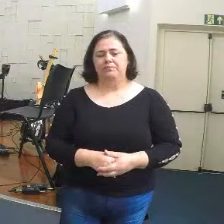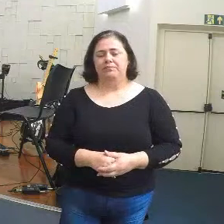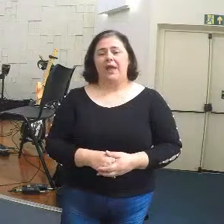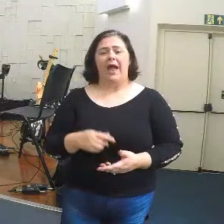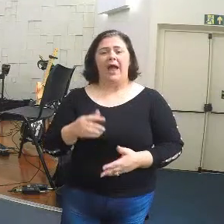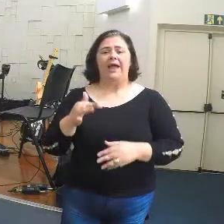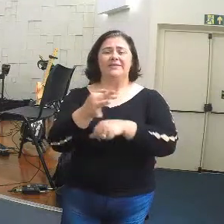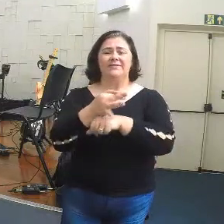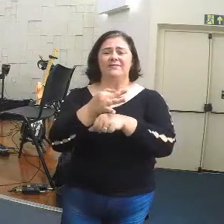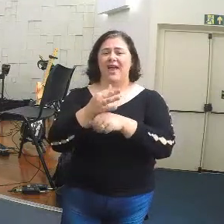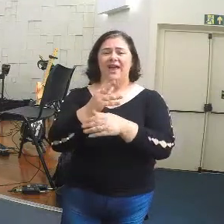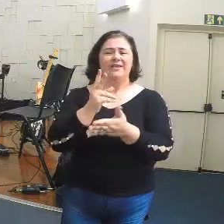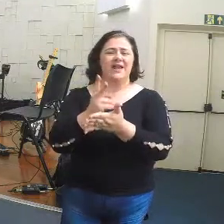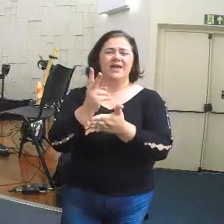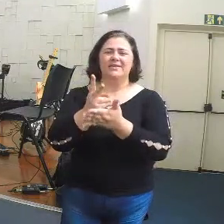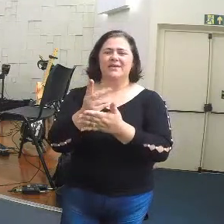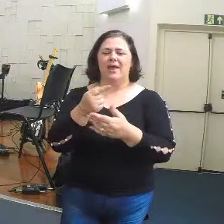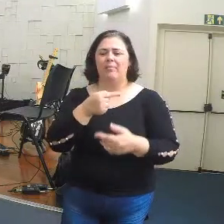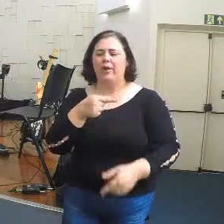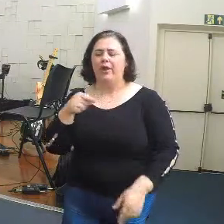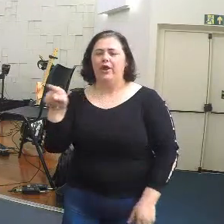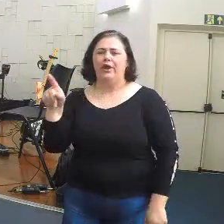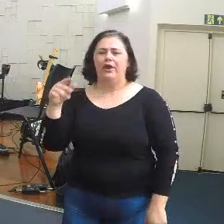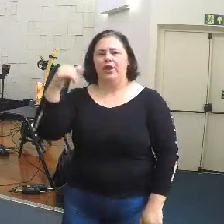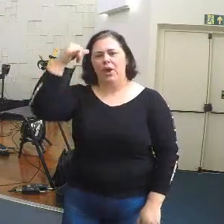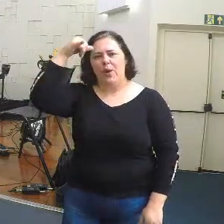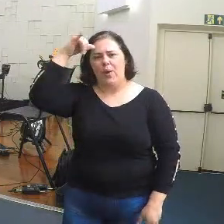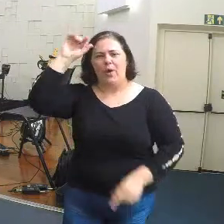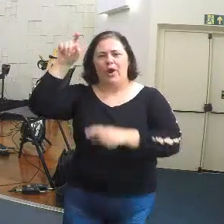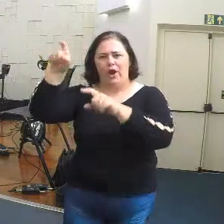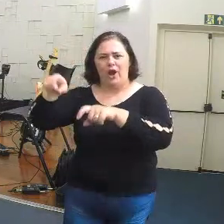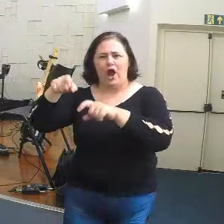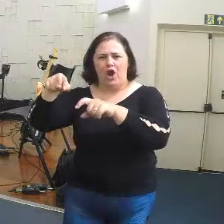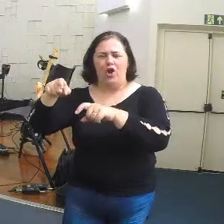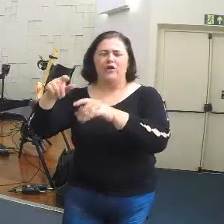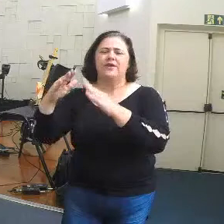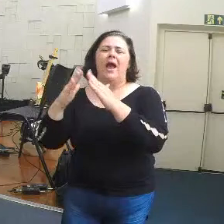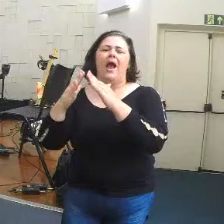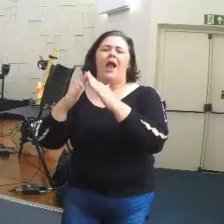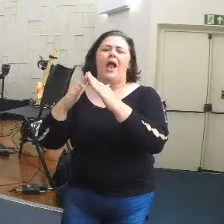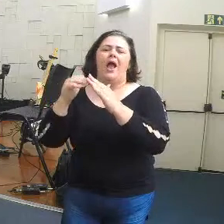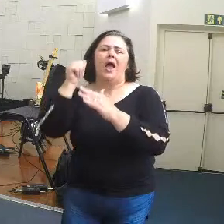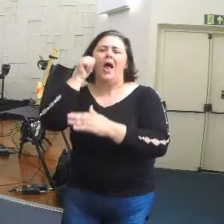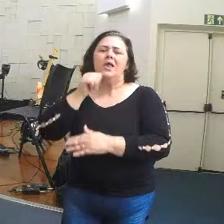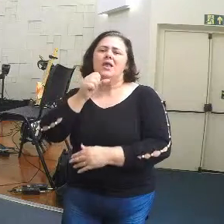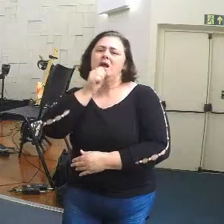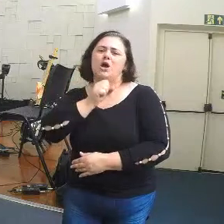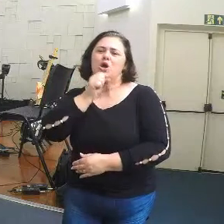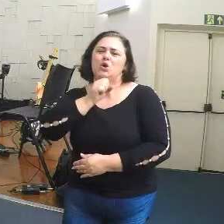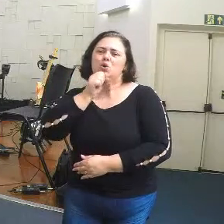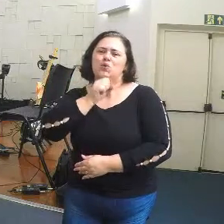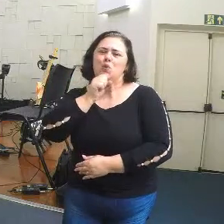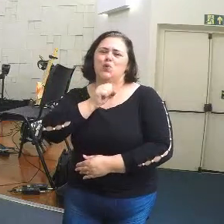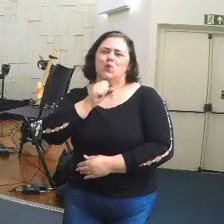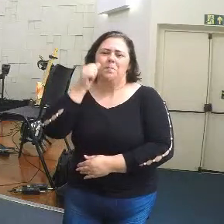férias eram passadas praticamente por completo na zona rural, especialmente na casa da minha avó materna, que já